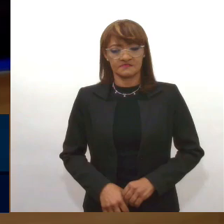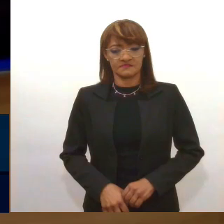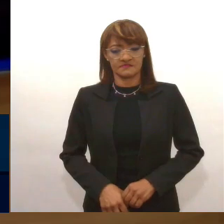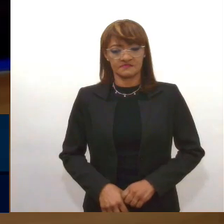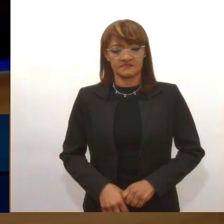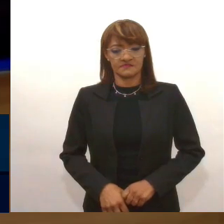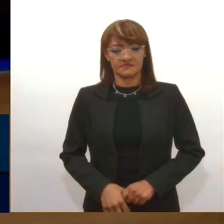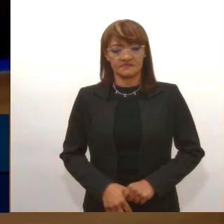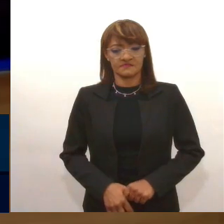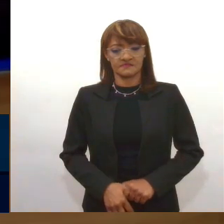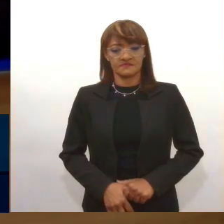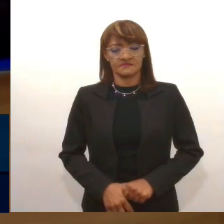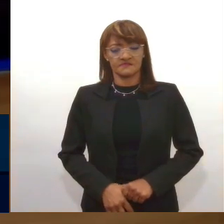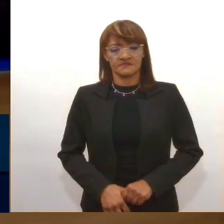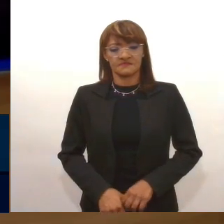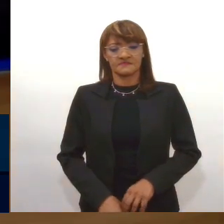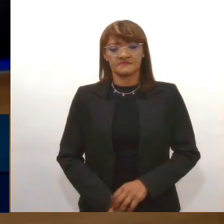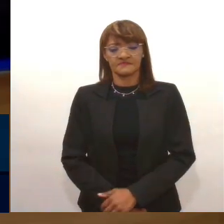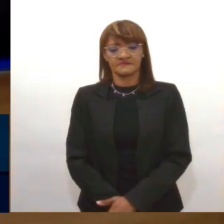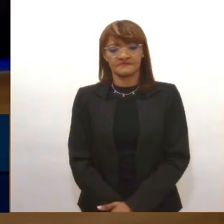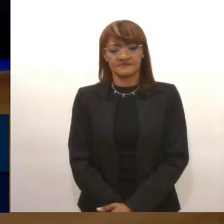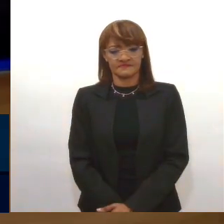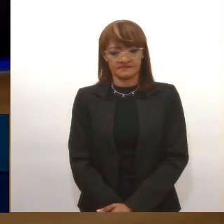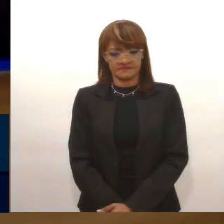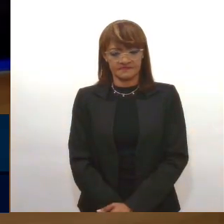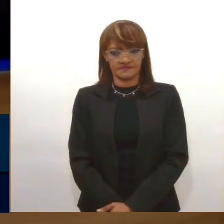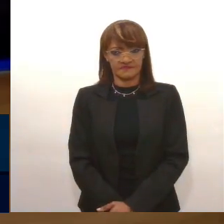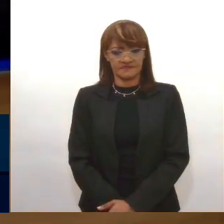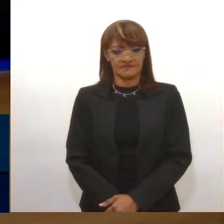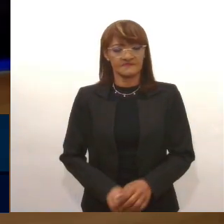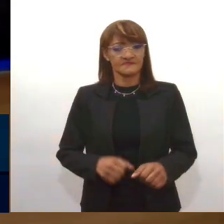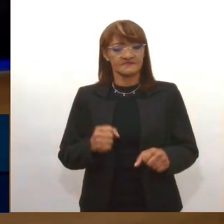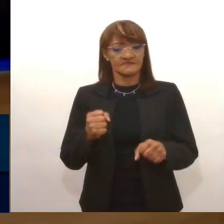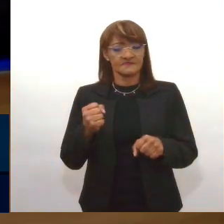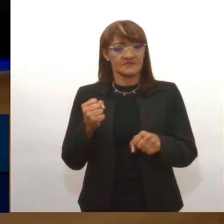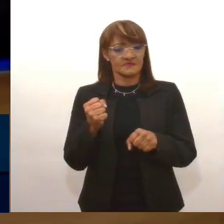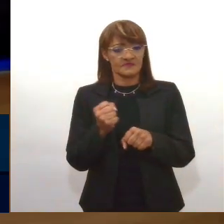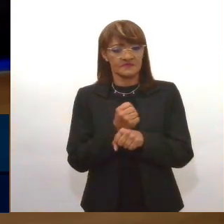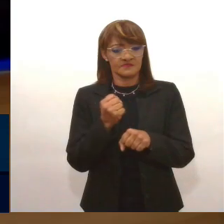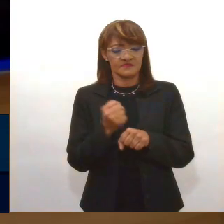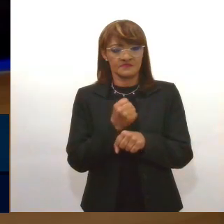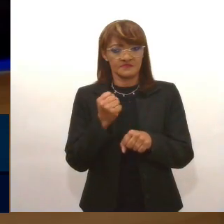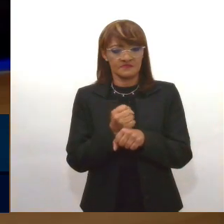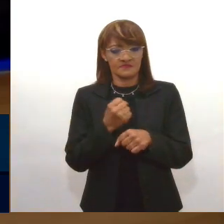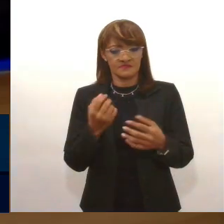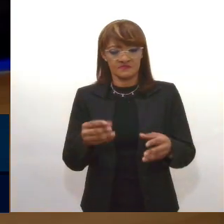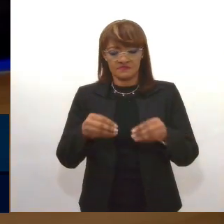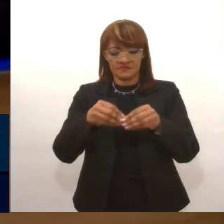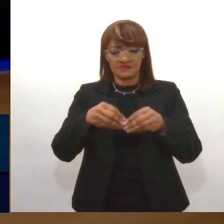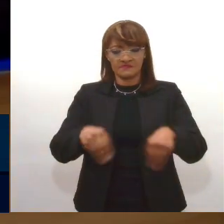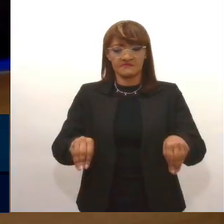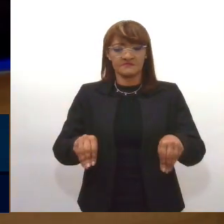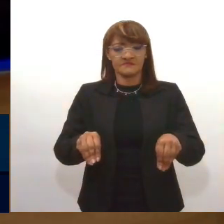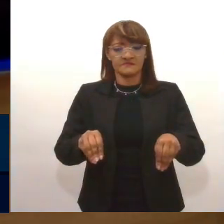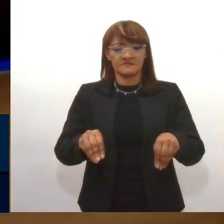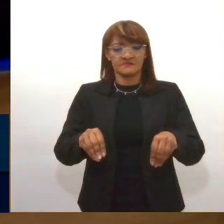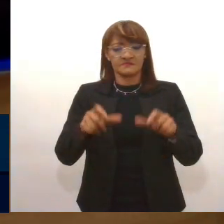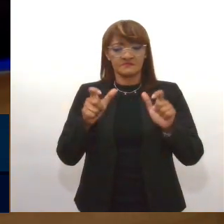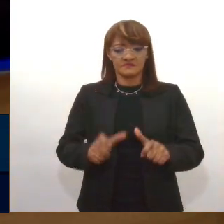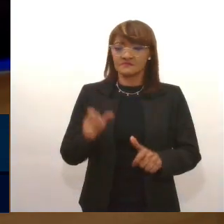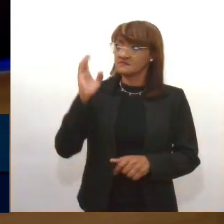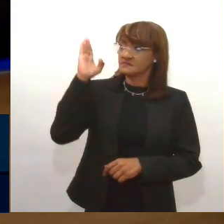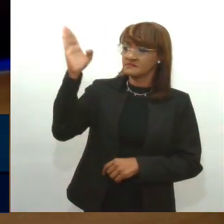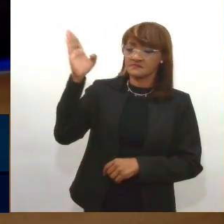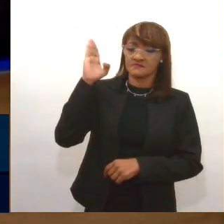cima são obras né que está destruindo os manguezais né Eu vi vários depoimentos de marisqueiras